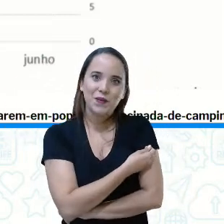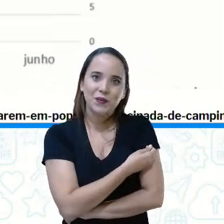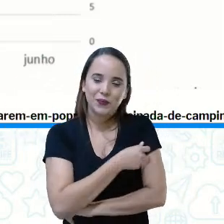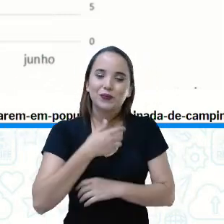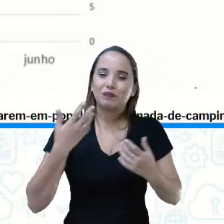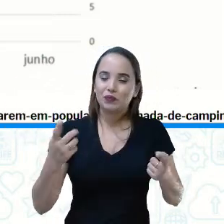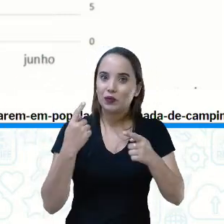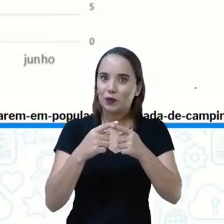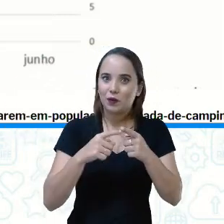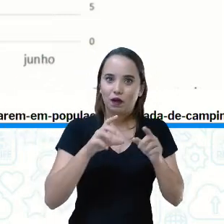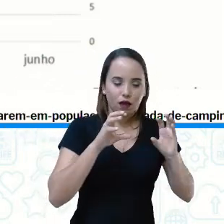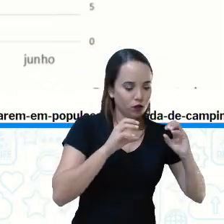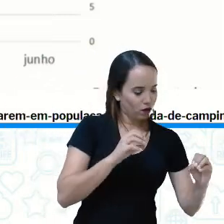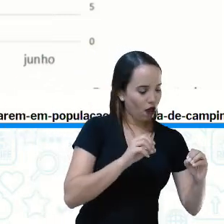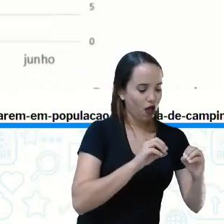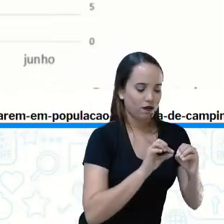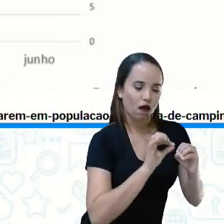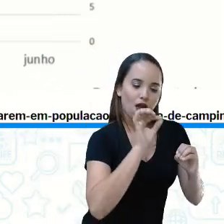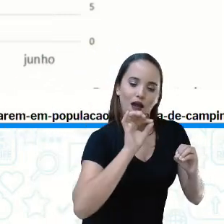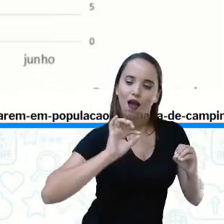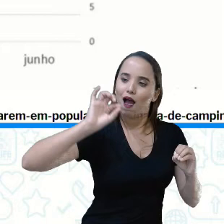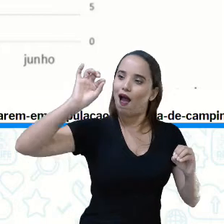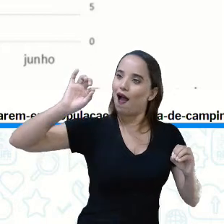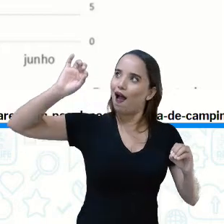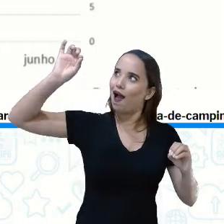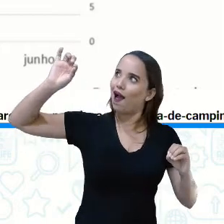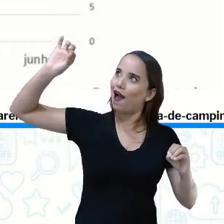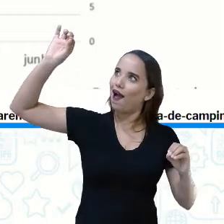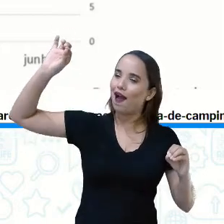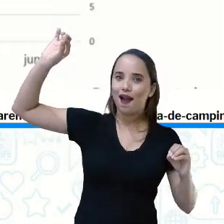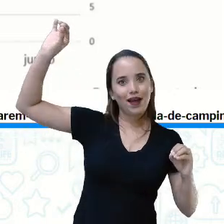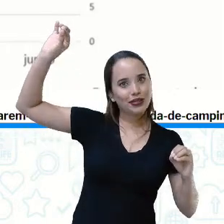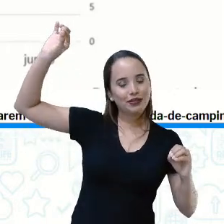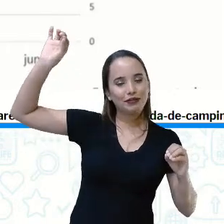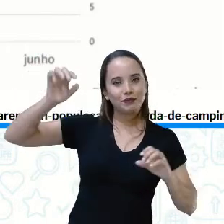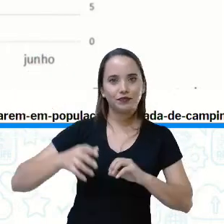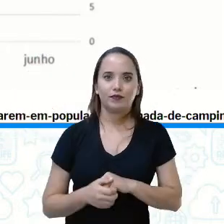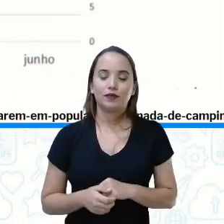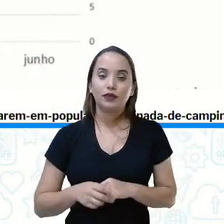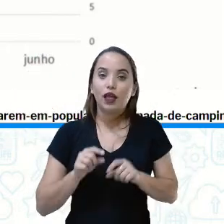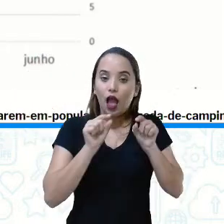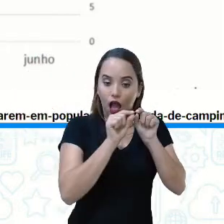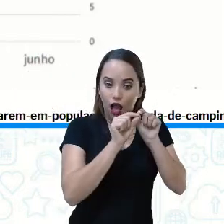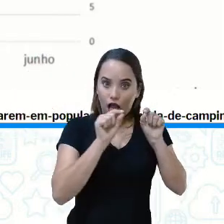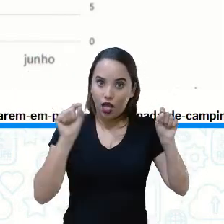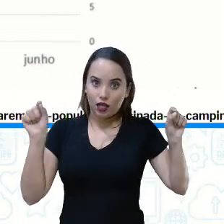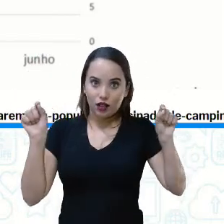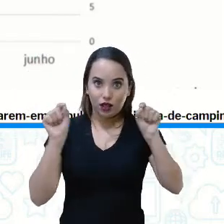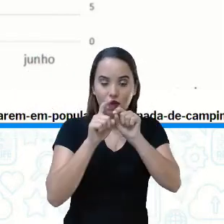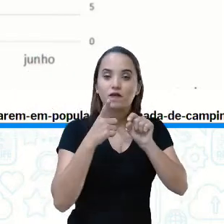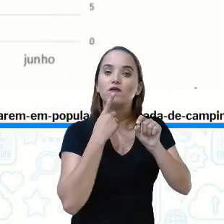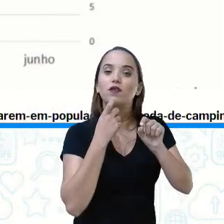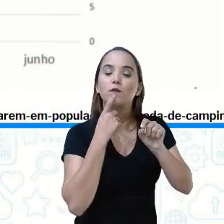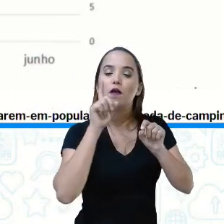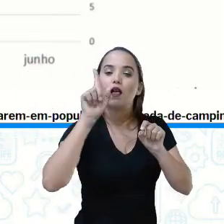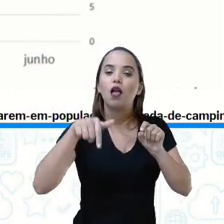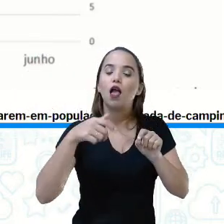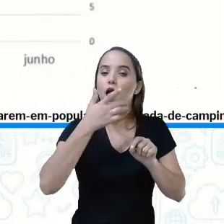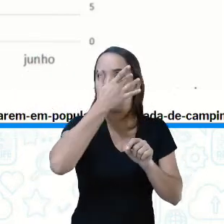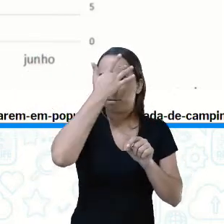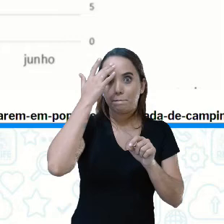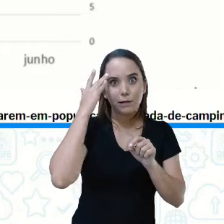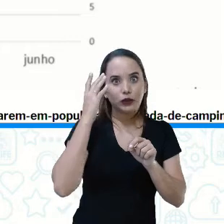do 0% e vai subindo. O que acontece com a linha vermelha, que é o número de óbitos?